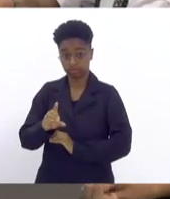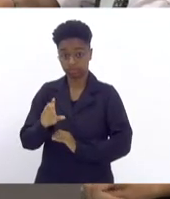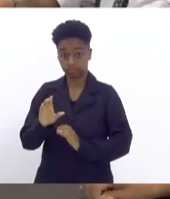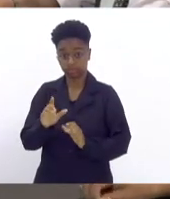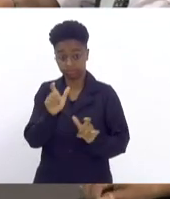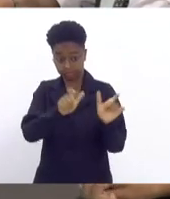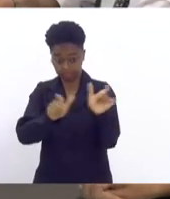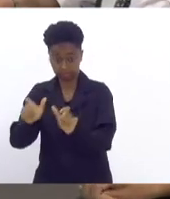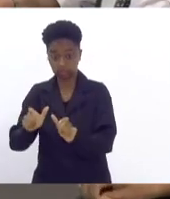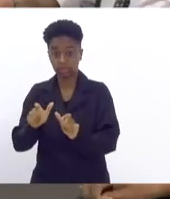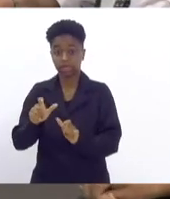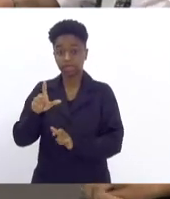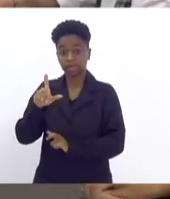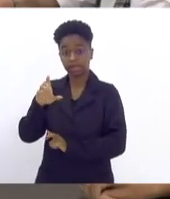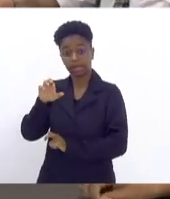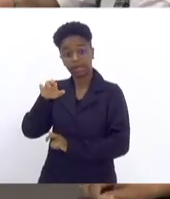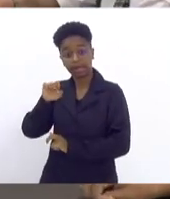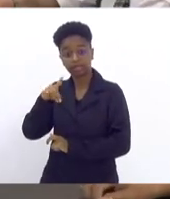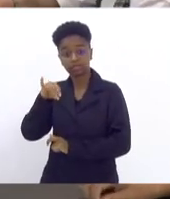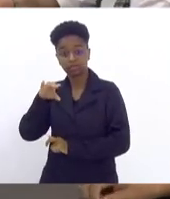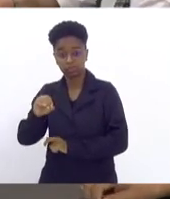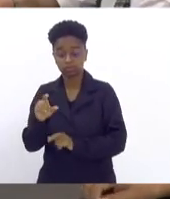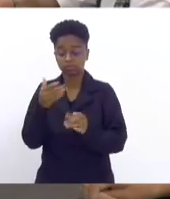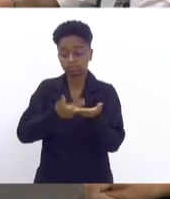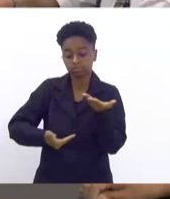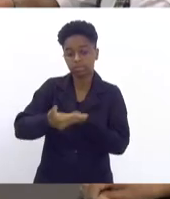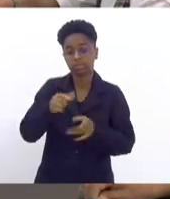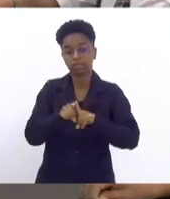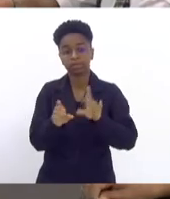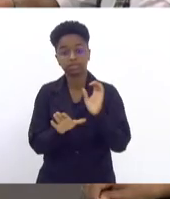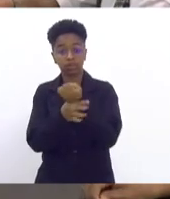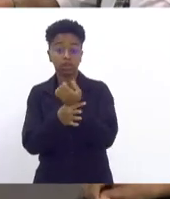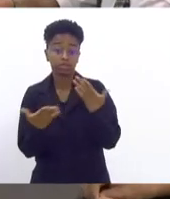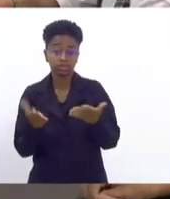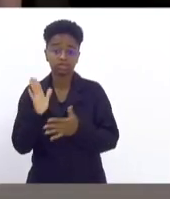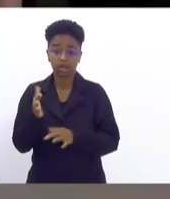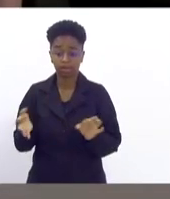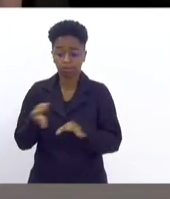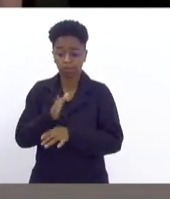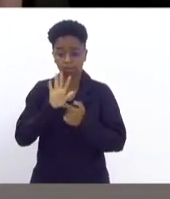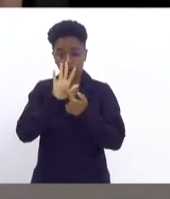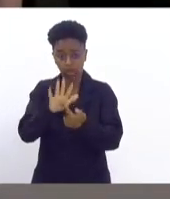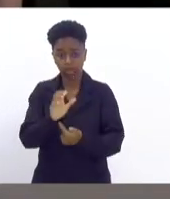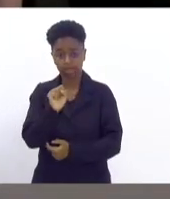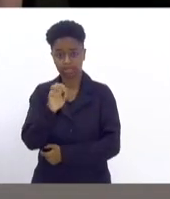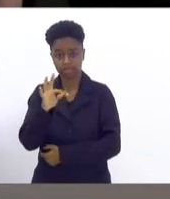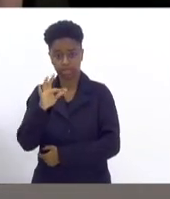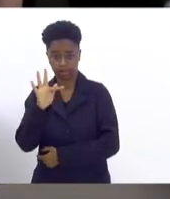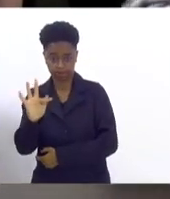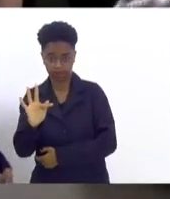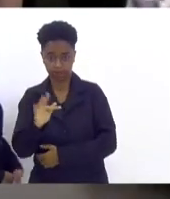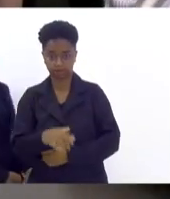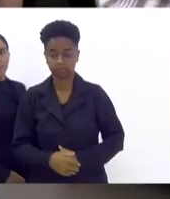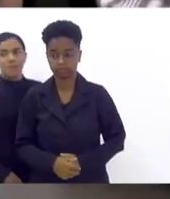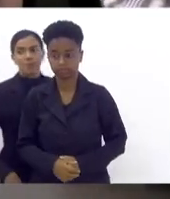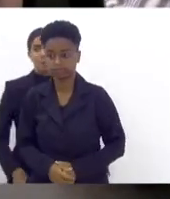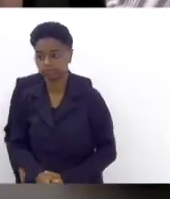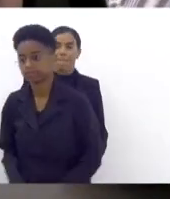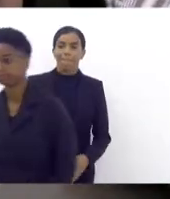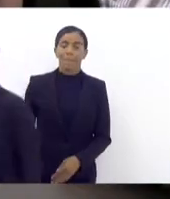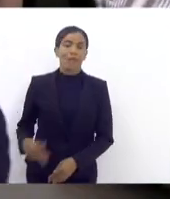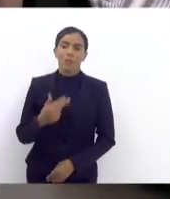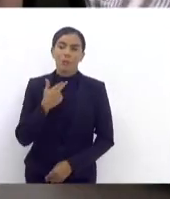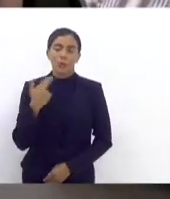de crédito, câmbio, seguros. Então, isso está pacificado no STF. Então, a gente não pode legislar sobre